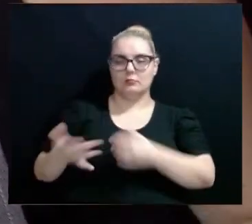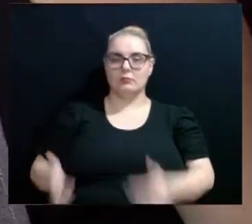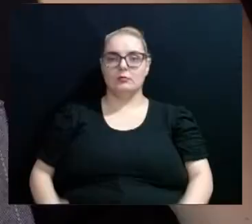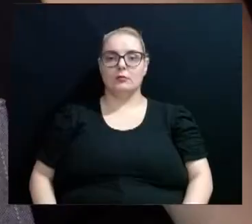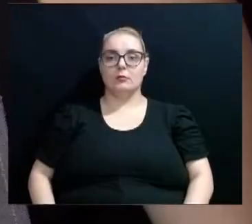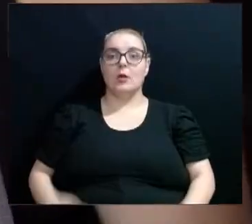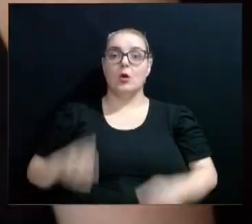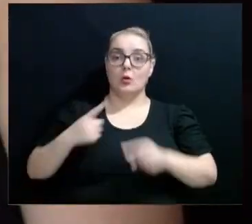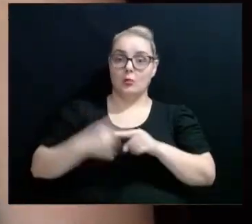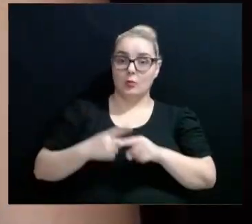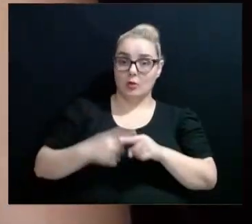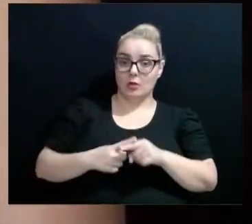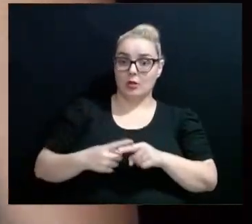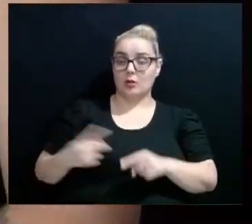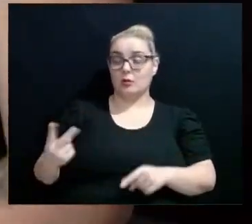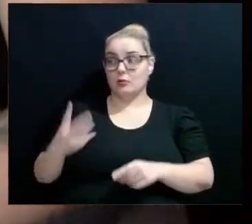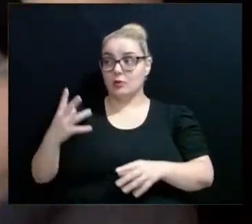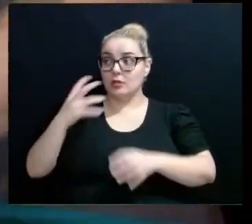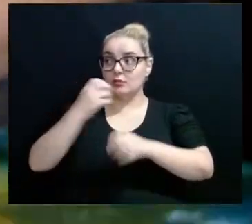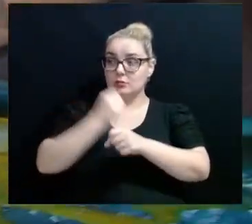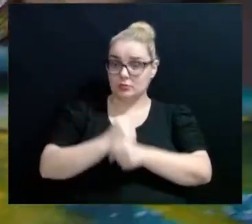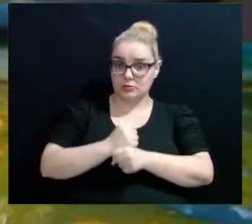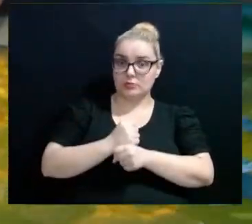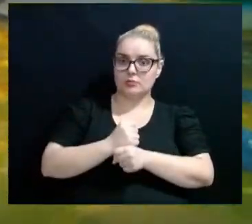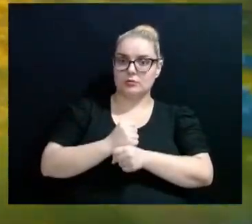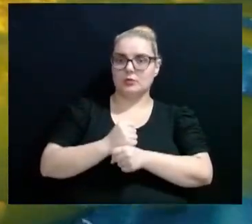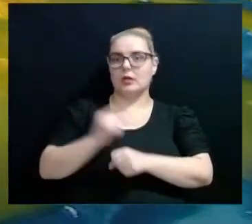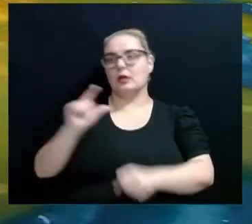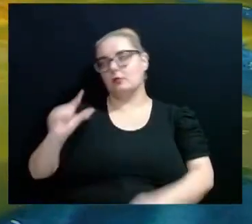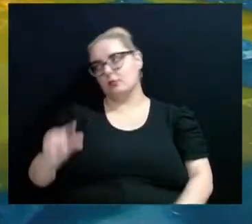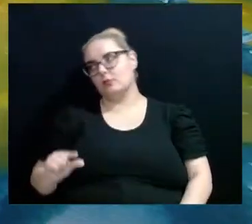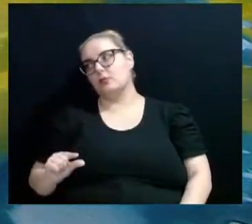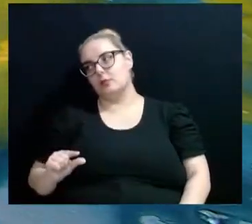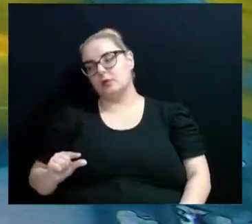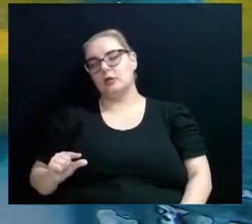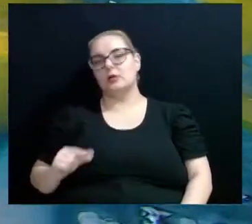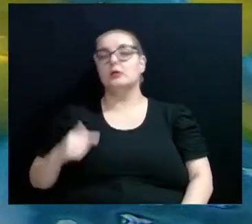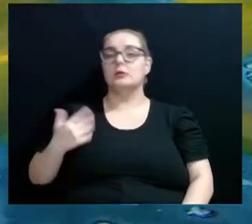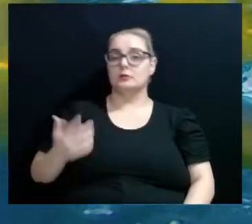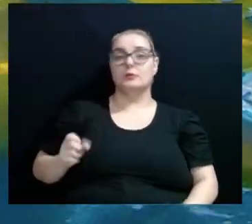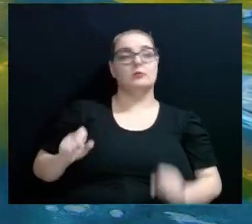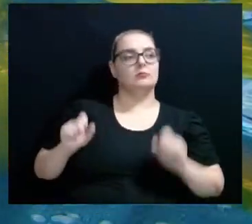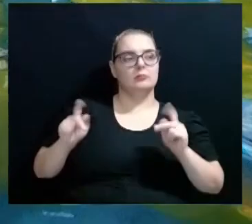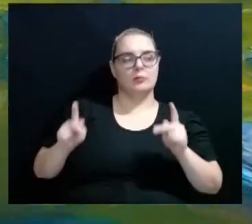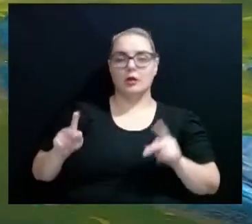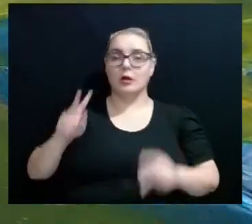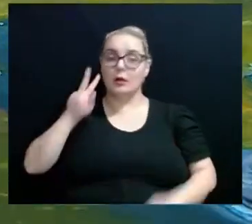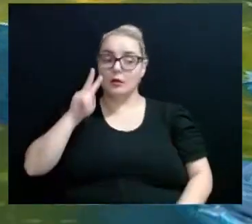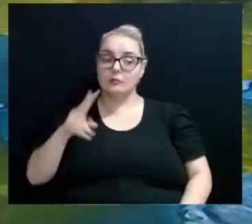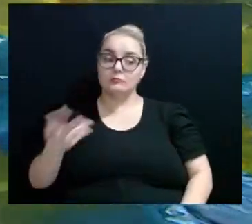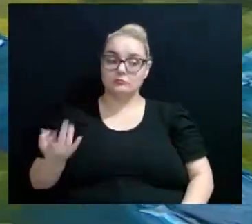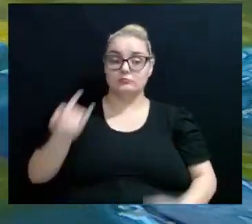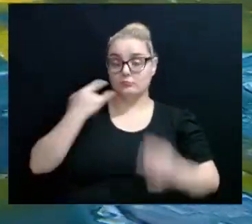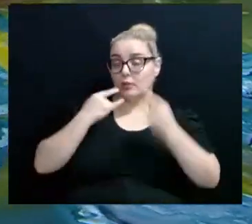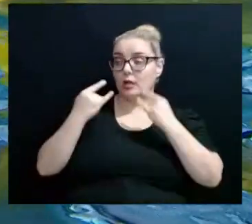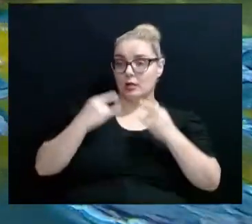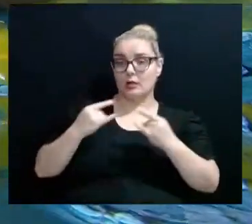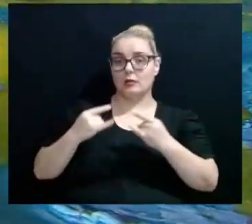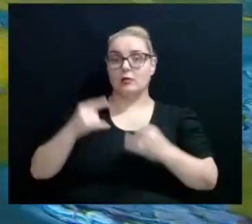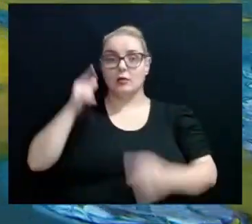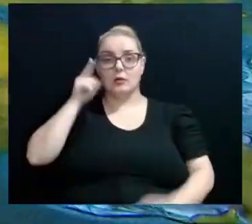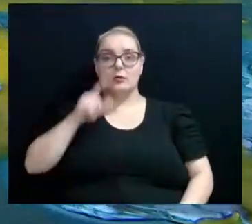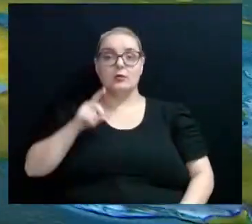redes sociais, porque o valor agregado é menor, é inferior. Então, tudo bem, pessoas olharem,